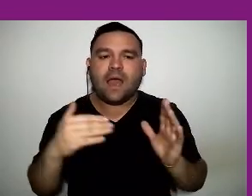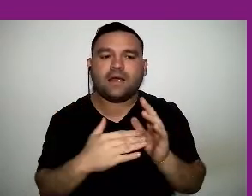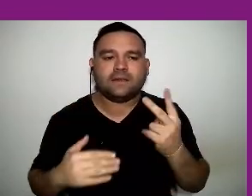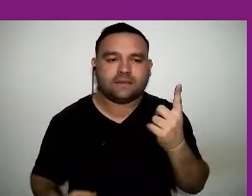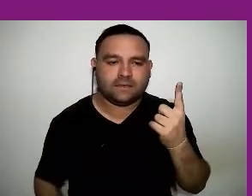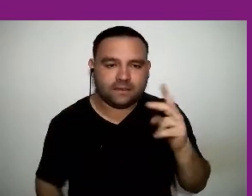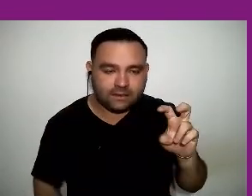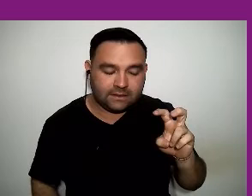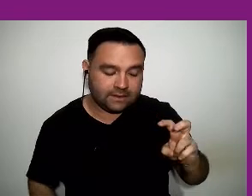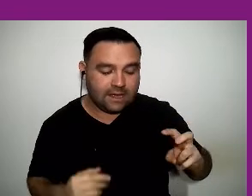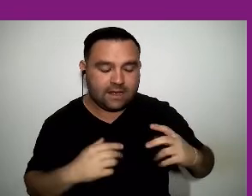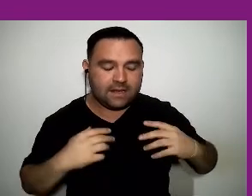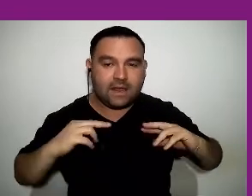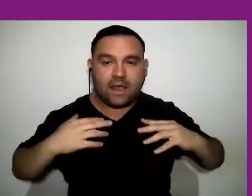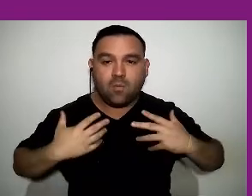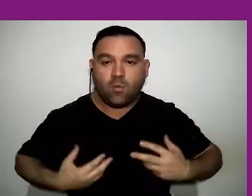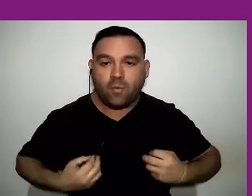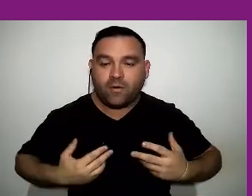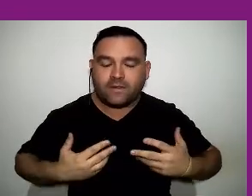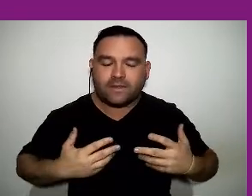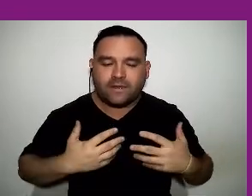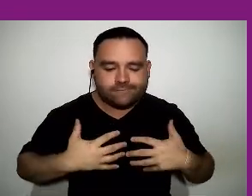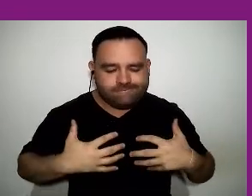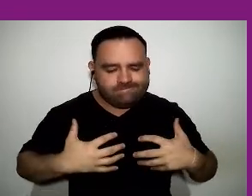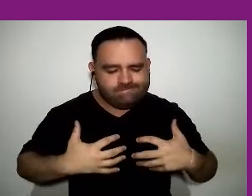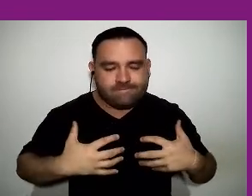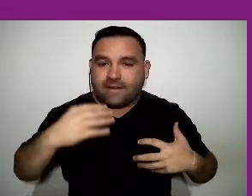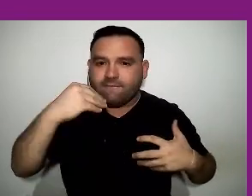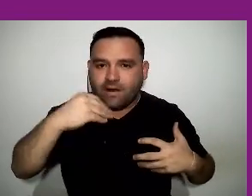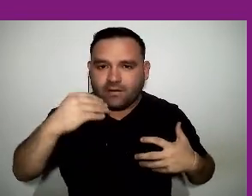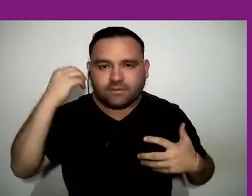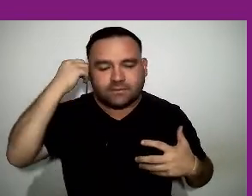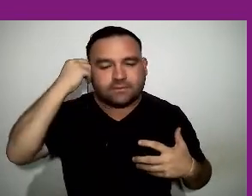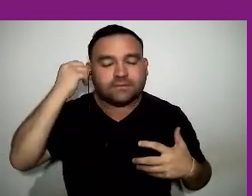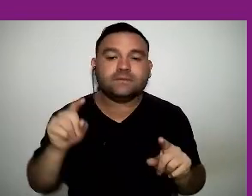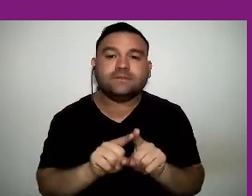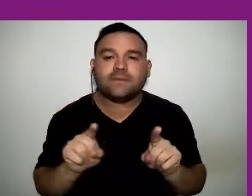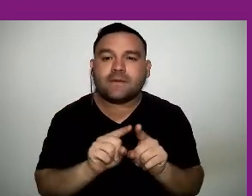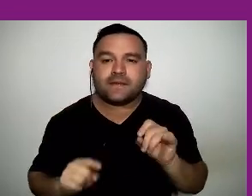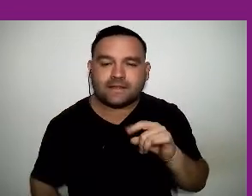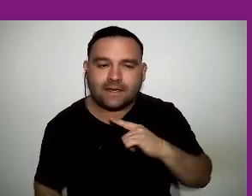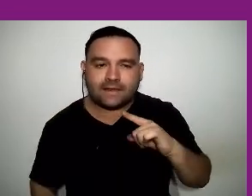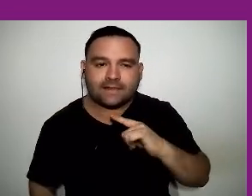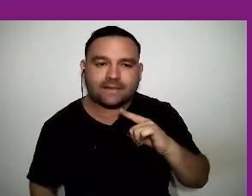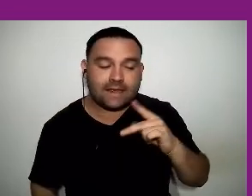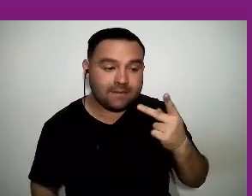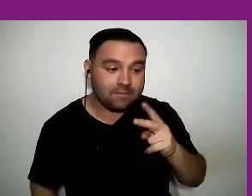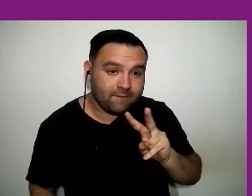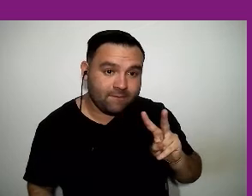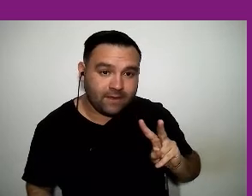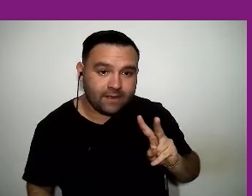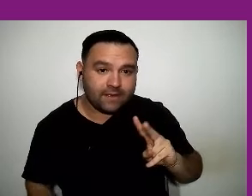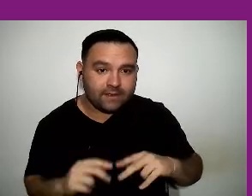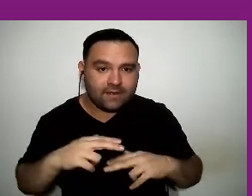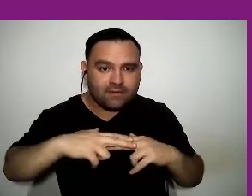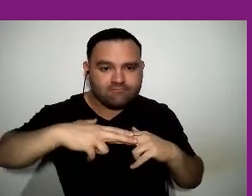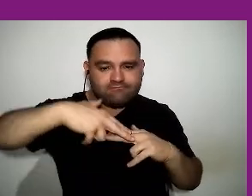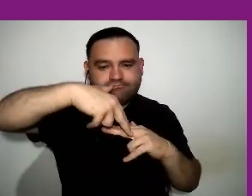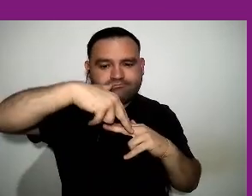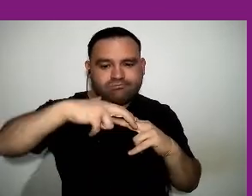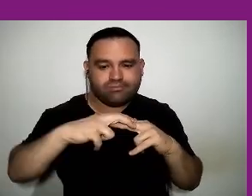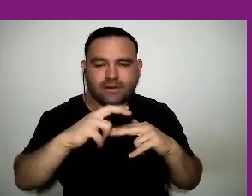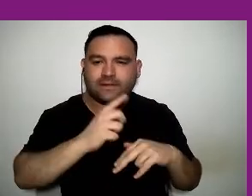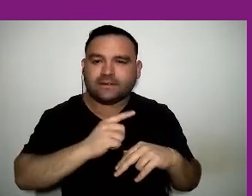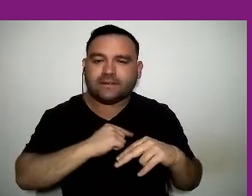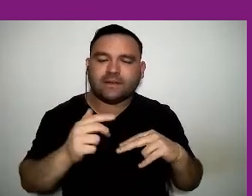esse pulmão está com a complacência muito baixa, e se você faz uma curva PV, né, que a gente fez muitas